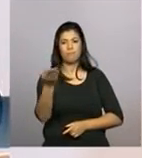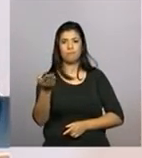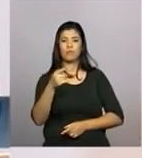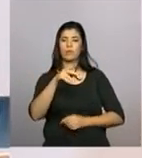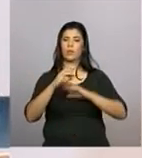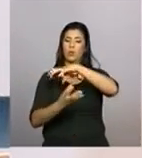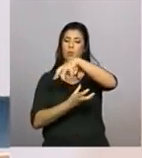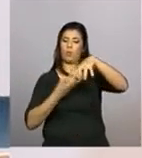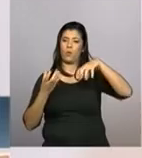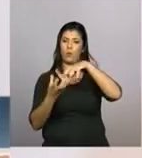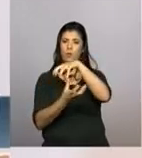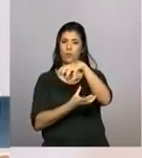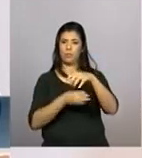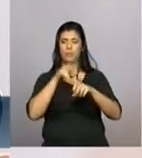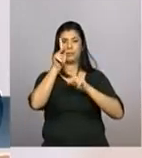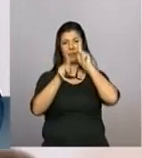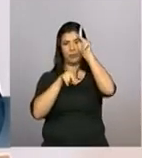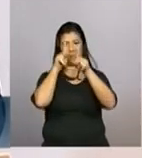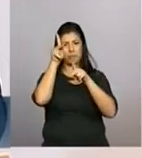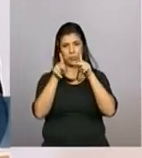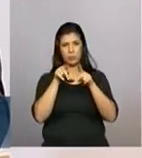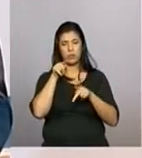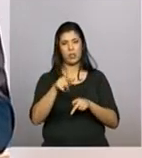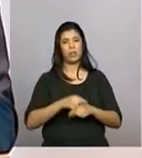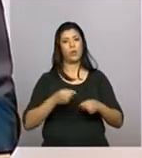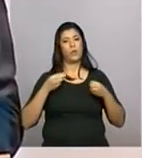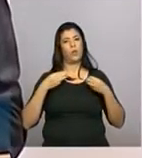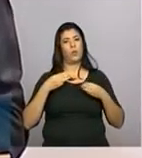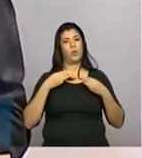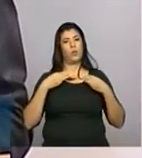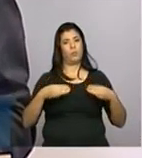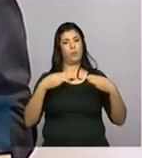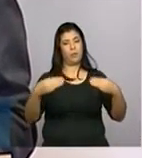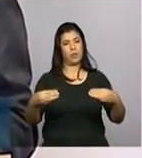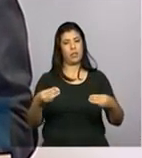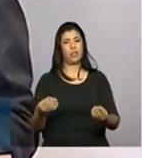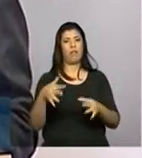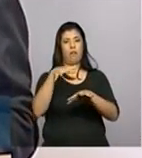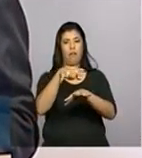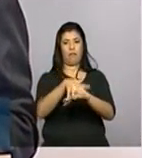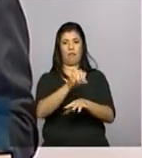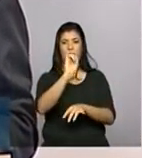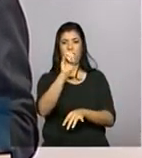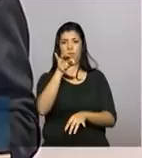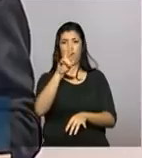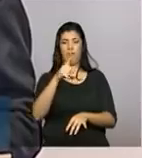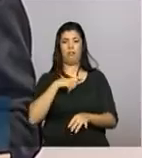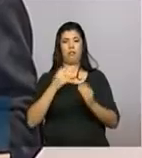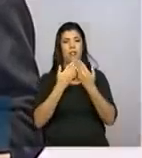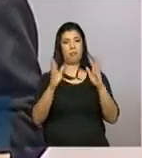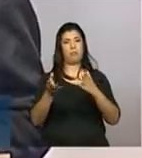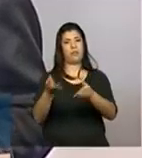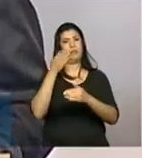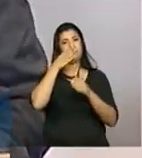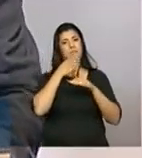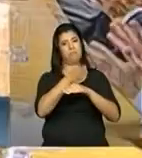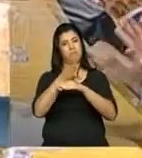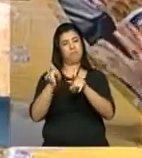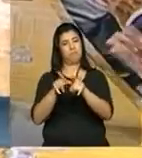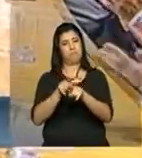movimentos populares que o Ministério da Integração estará aberto para a participação efetiva de todos